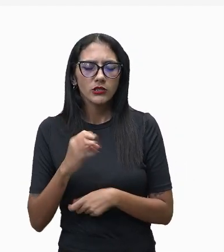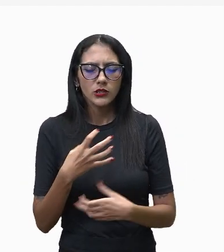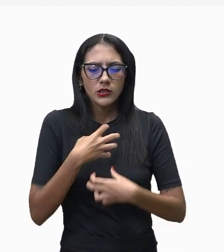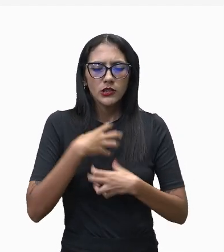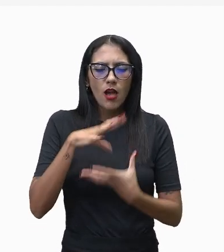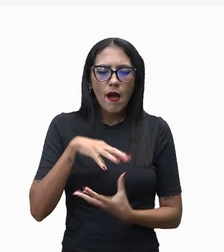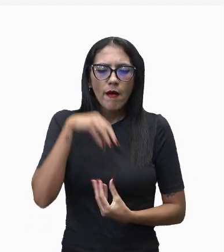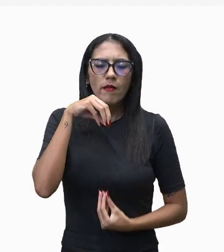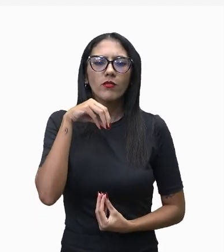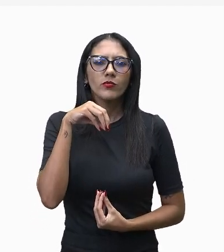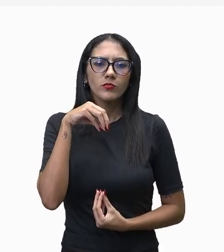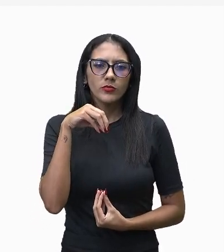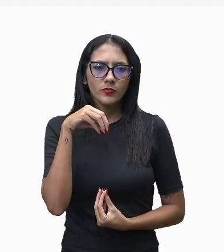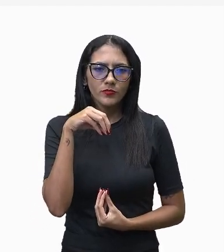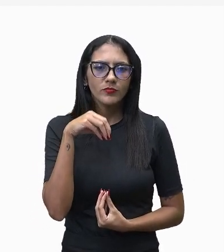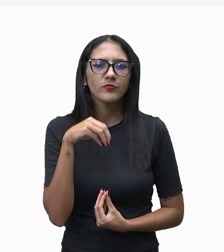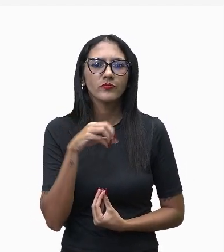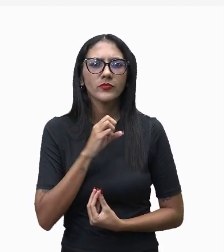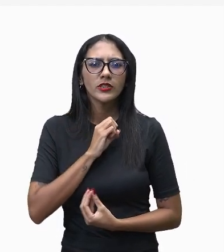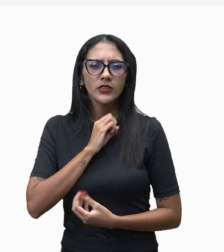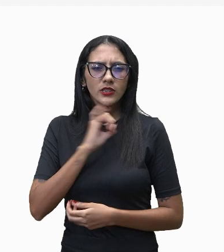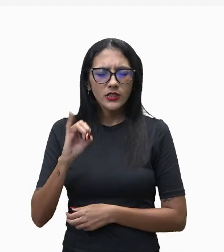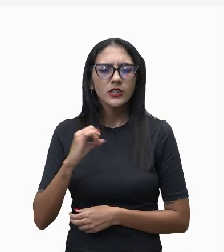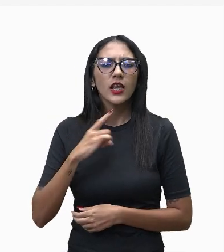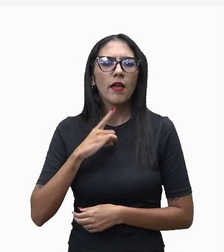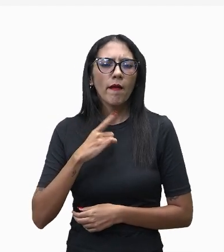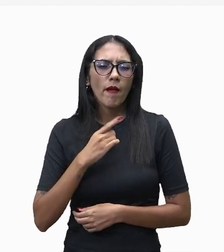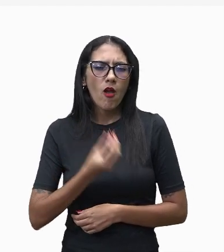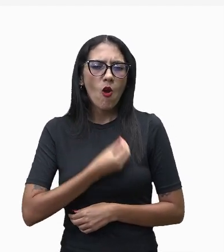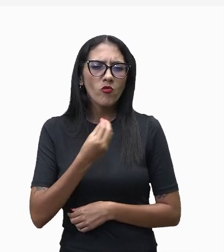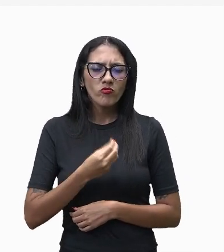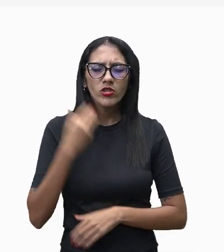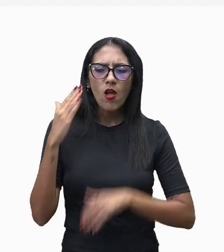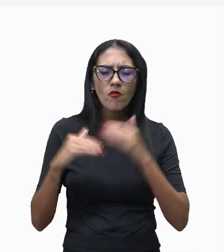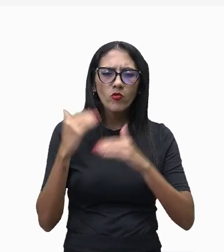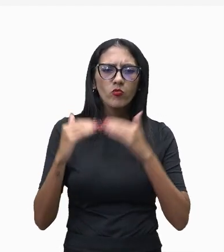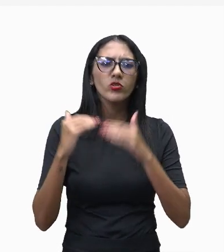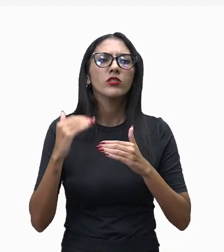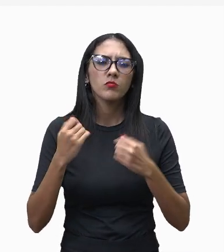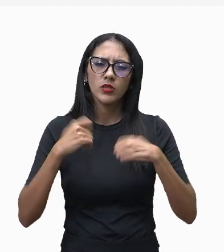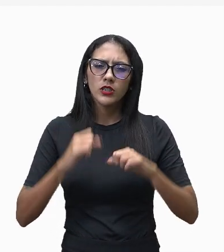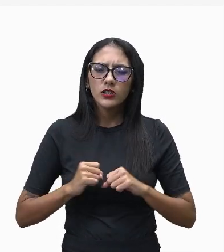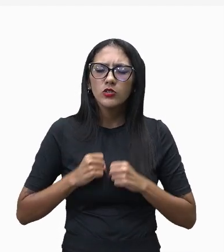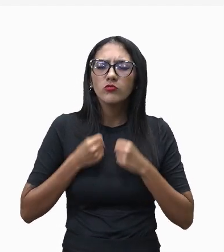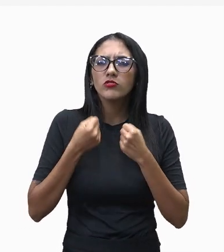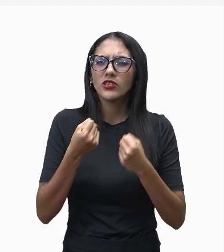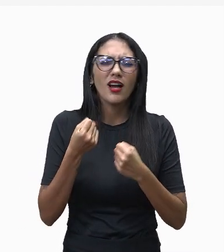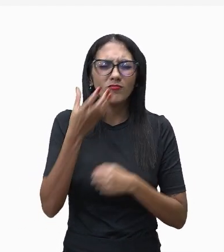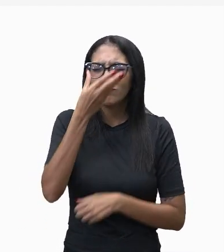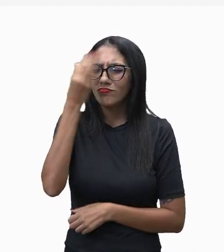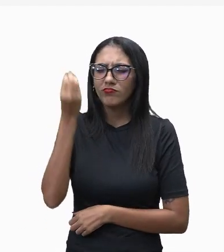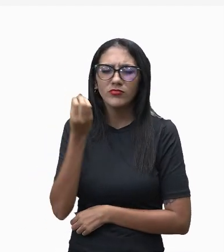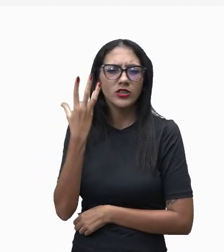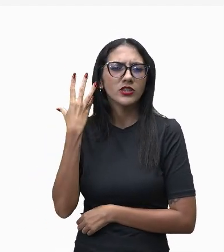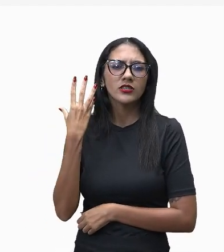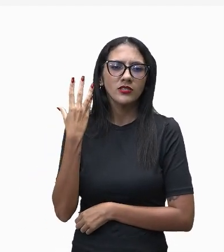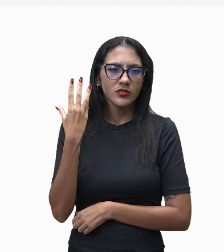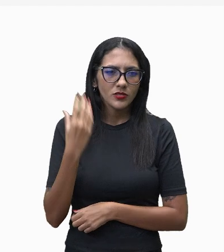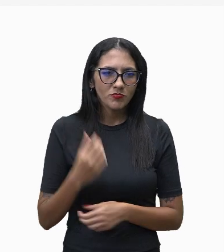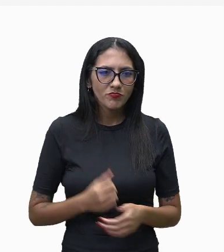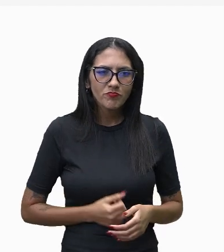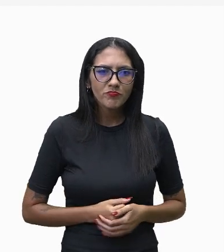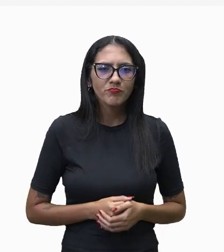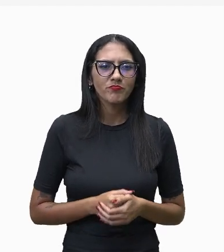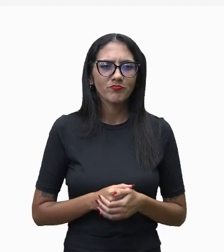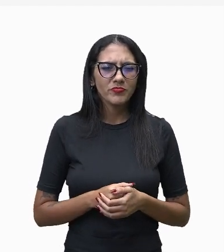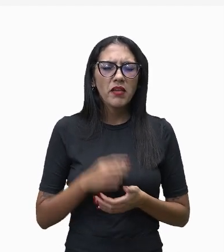pequena. Quem quer passar além do bojador, tem que passar além da dor. Deus ao mar o